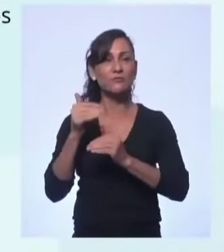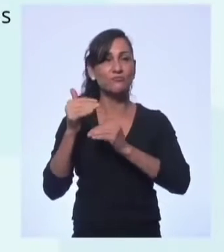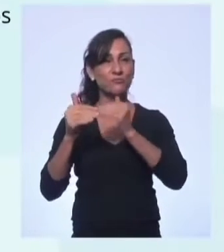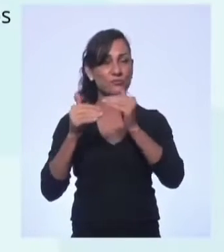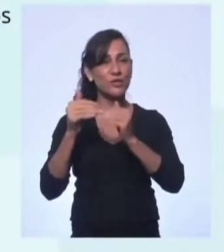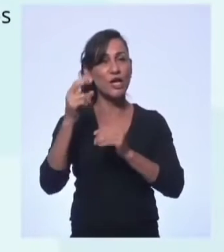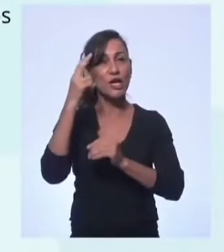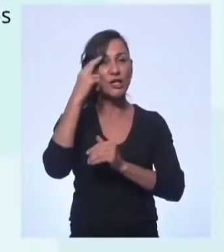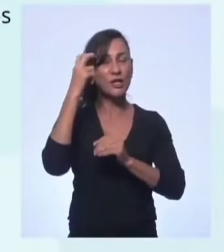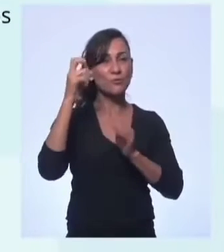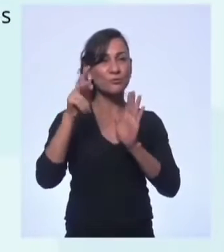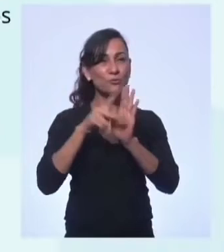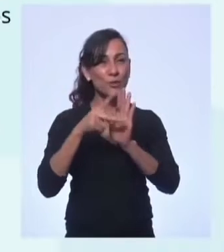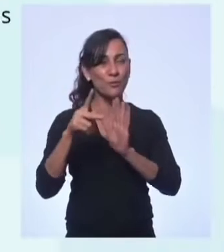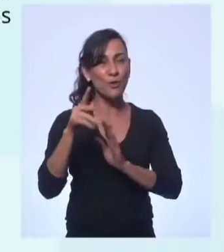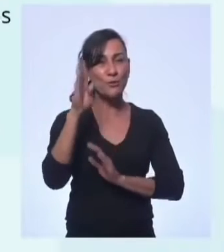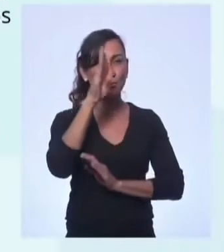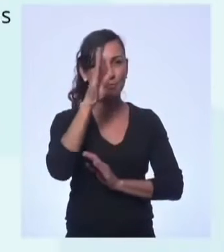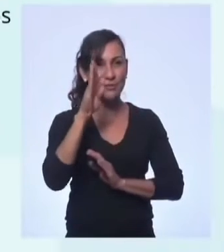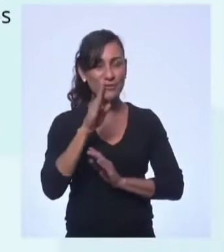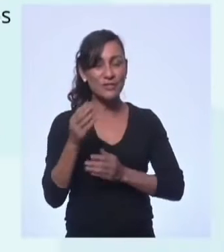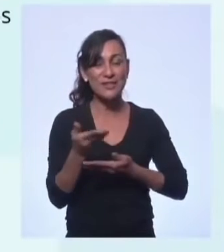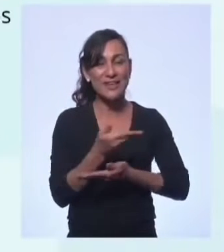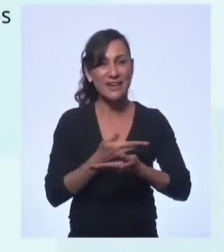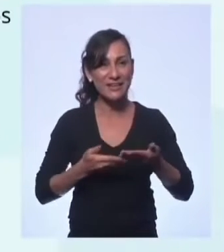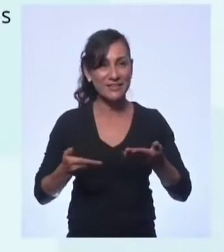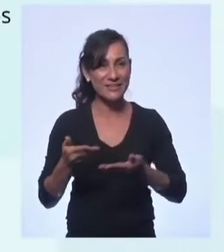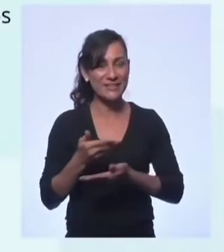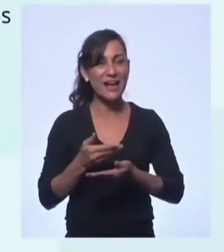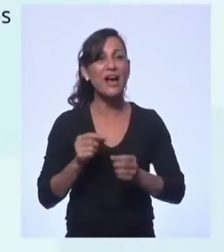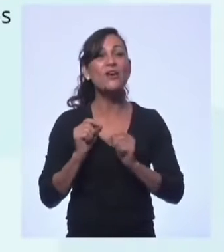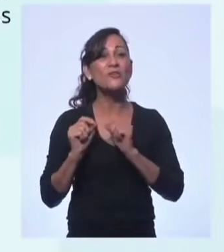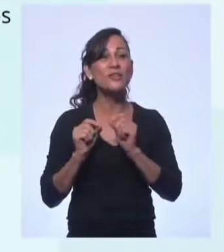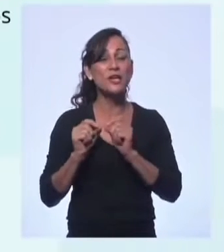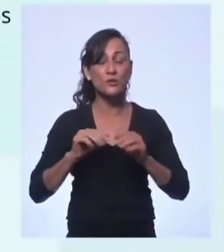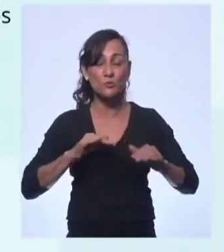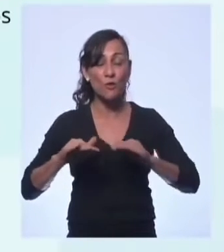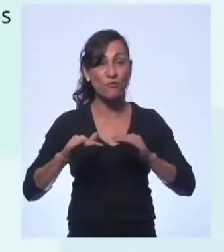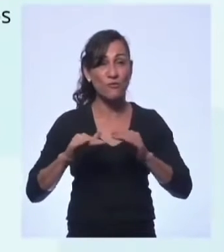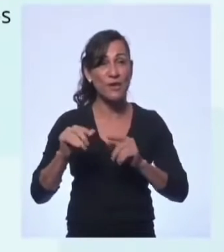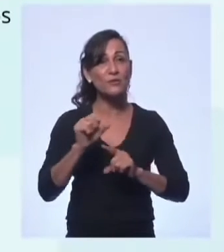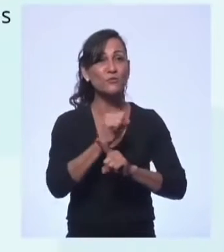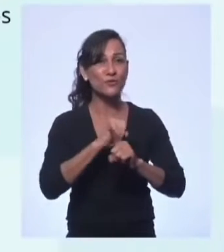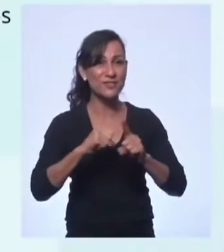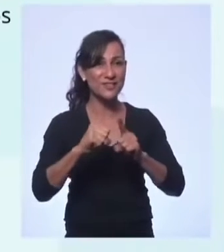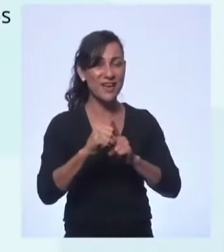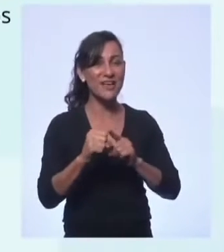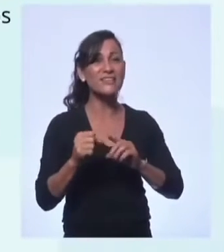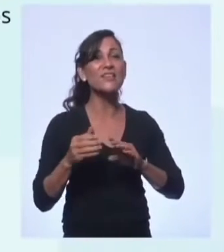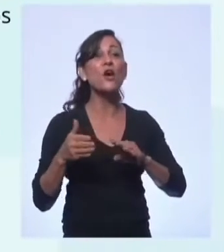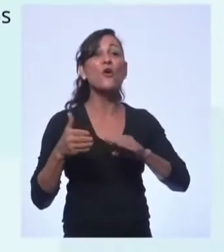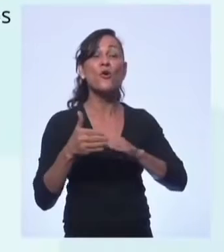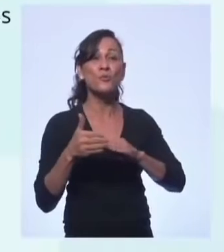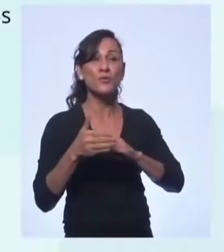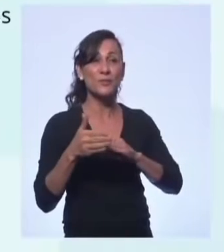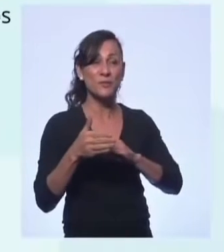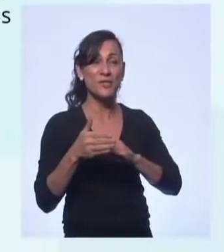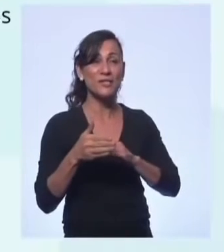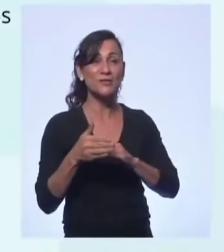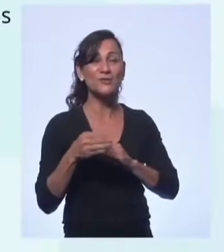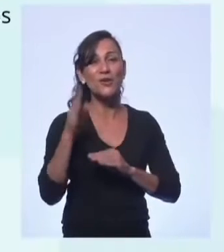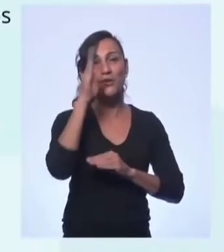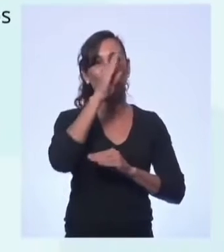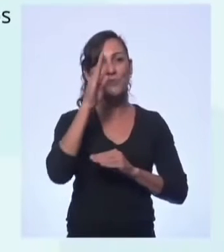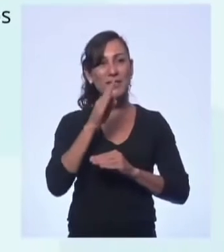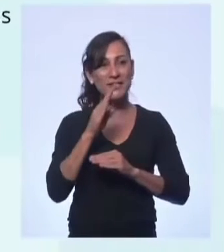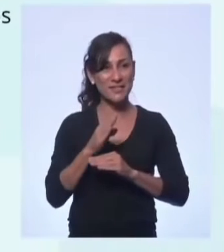da cultura brasileira e relacionar com a atuação dos movimentos sociais contemporâneos no Brasil.